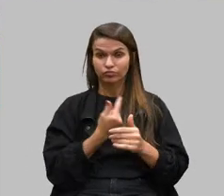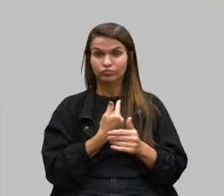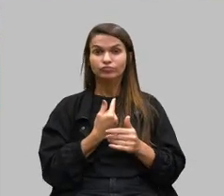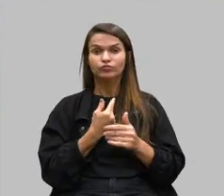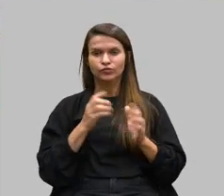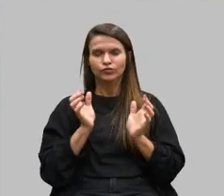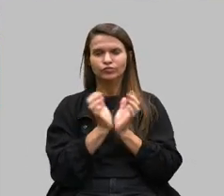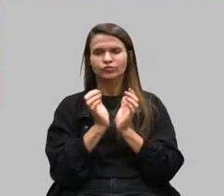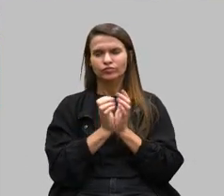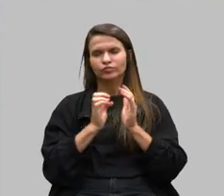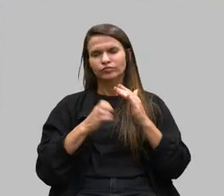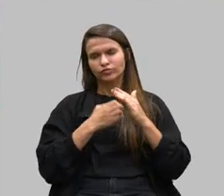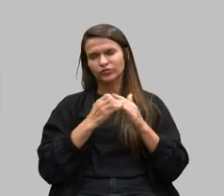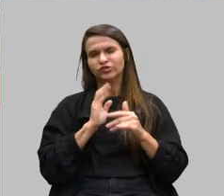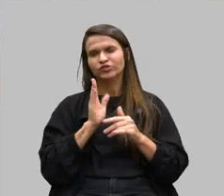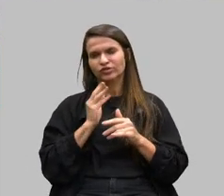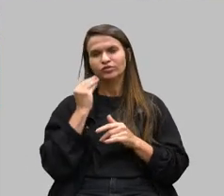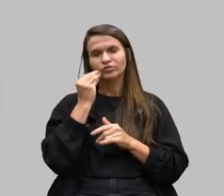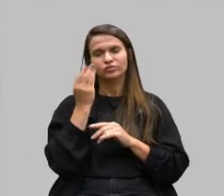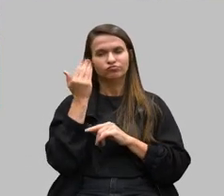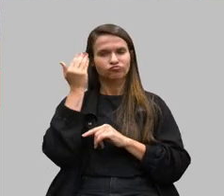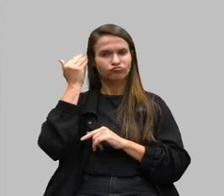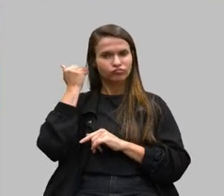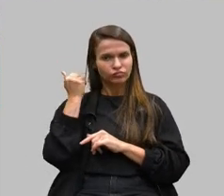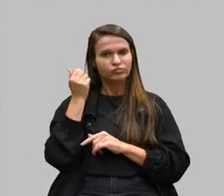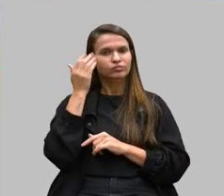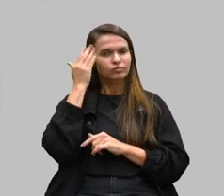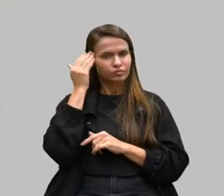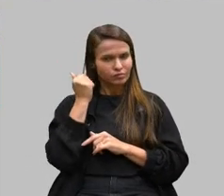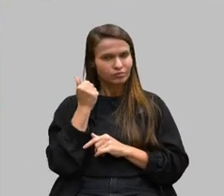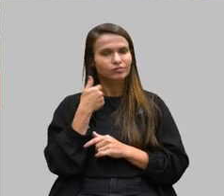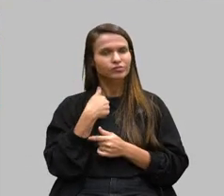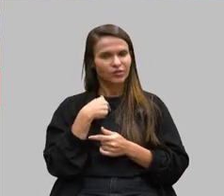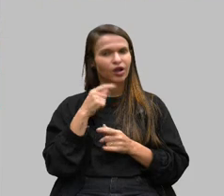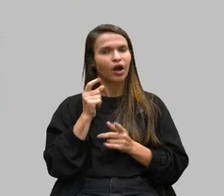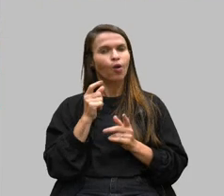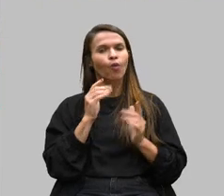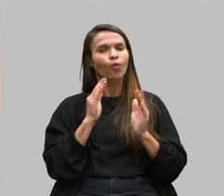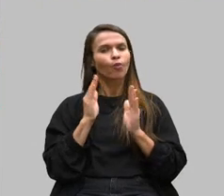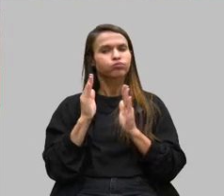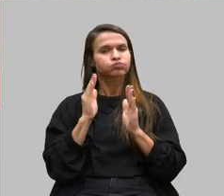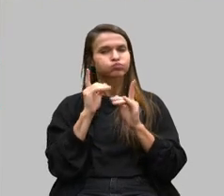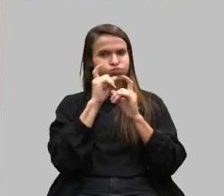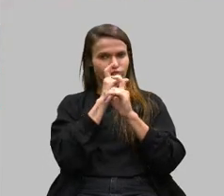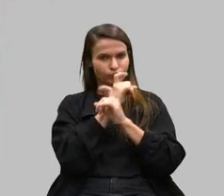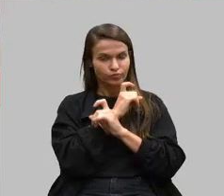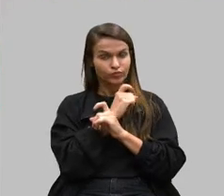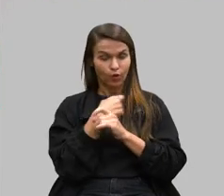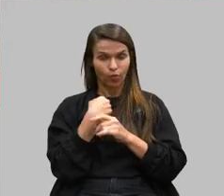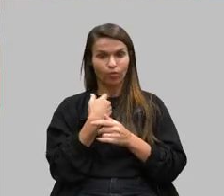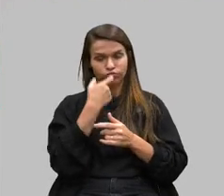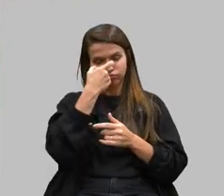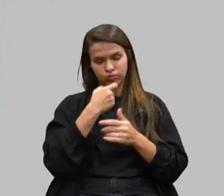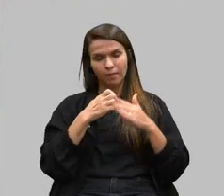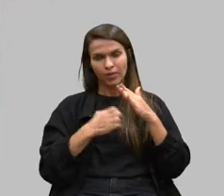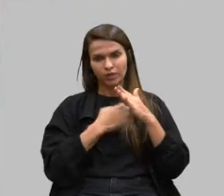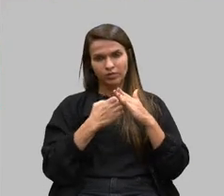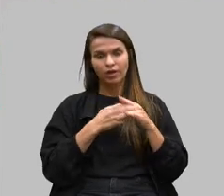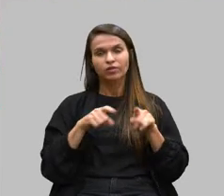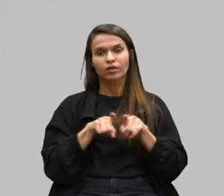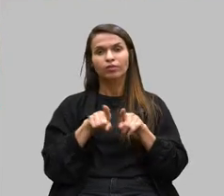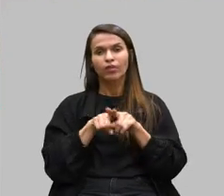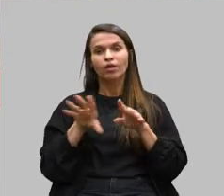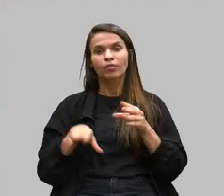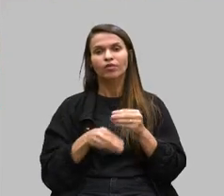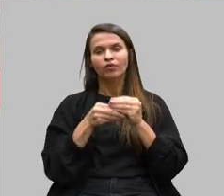há algum tempo e sei onde que dói as coisas né como empresário também quero pegar a fala do nosso ministério